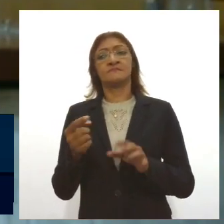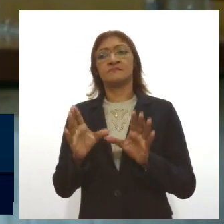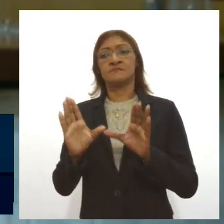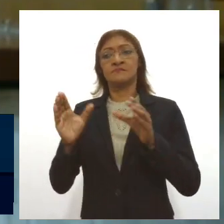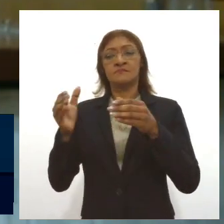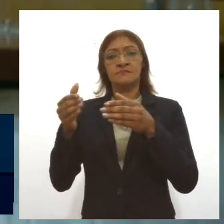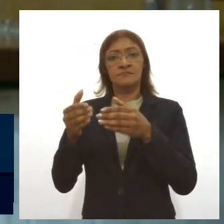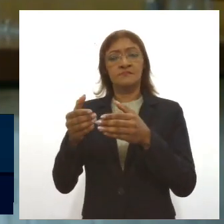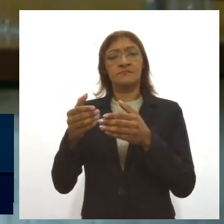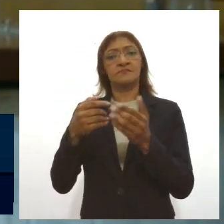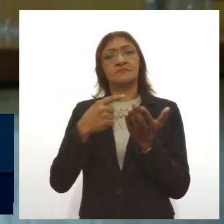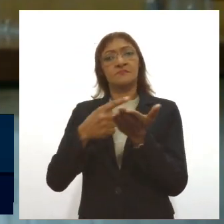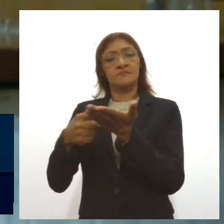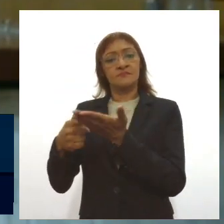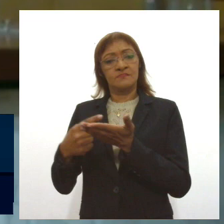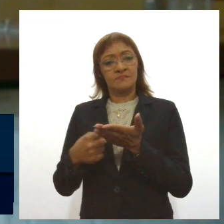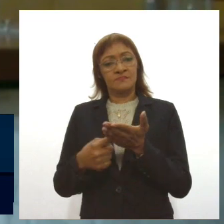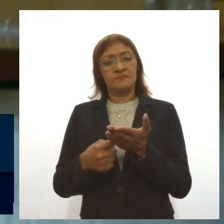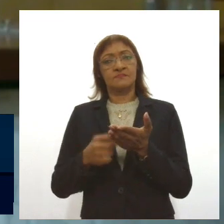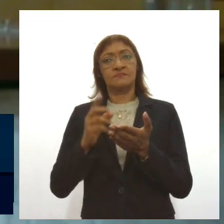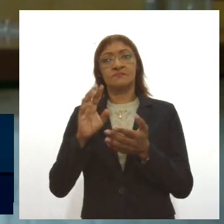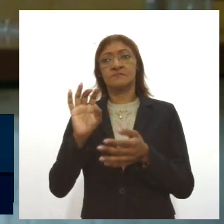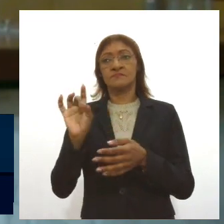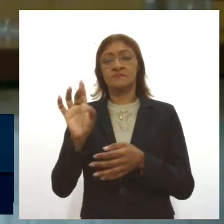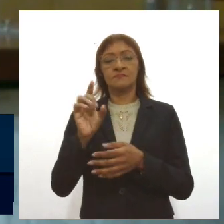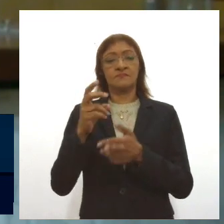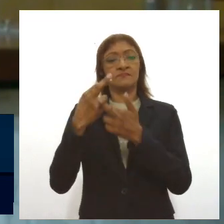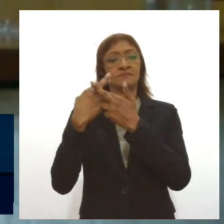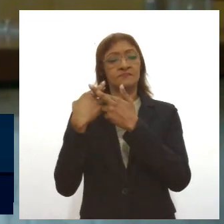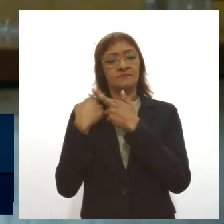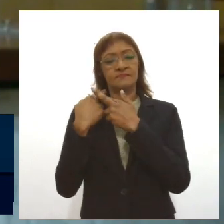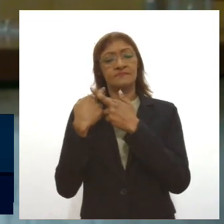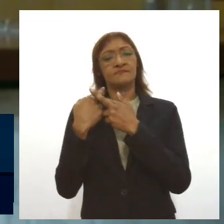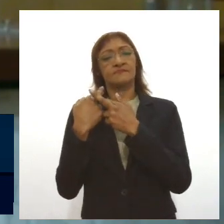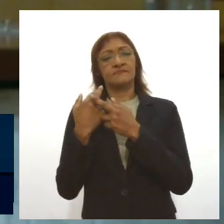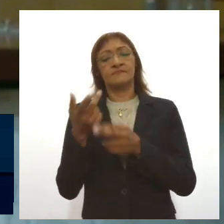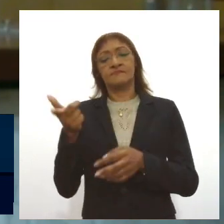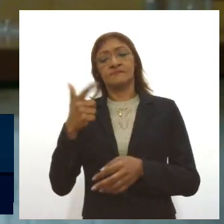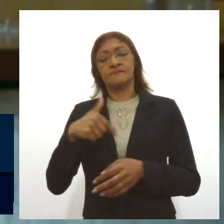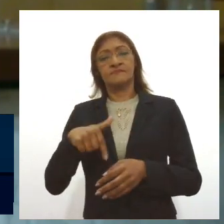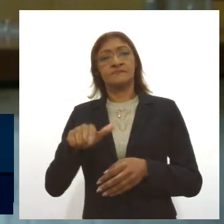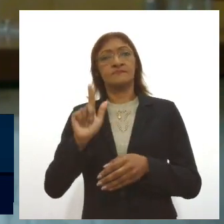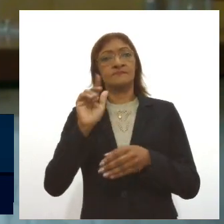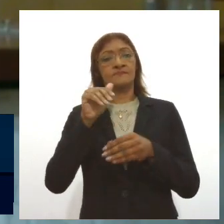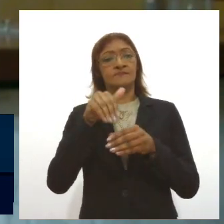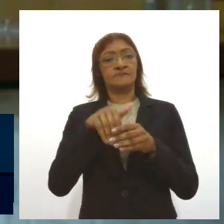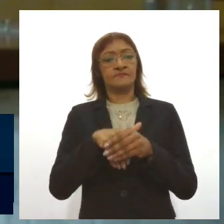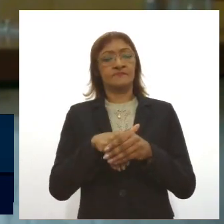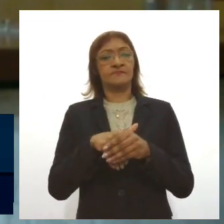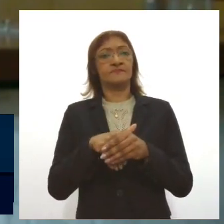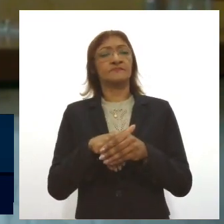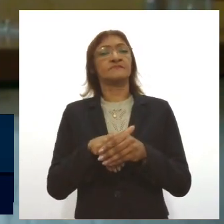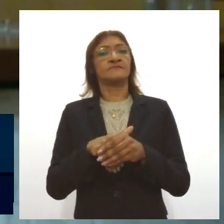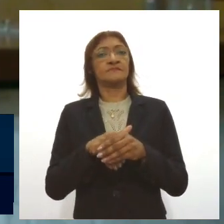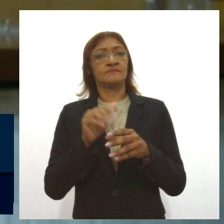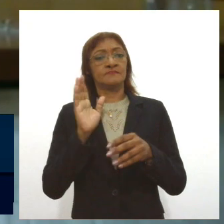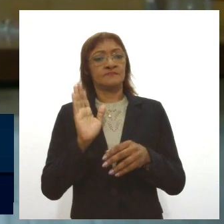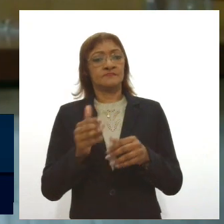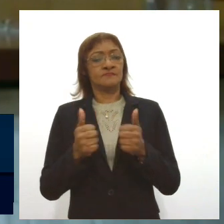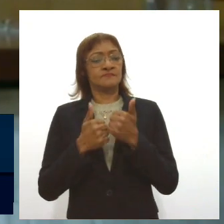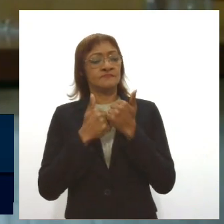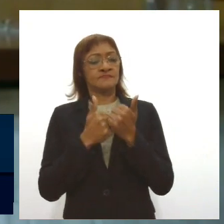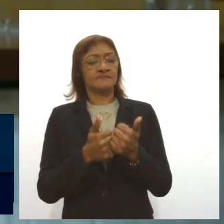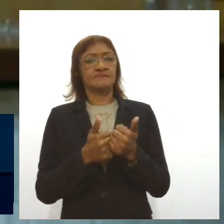os parlamentares, houve um compromisso, né, de votarmos aquela matéria para colaborar com os condutores do